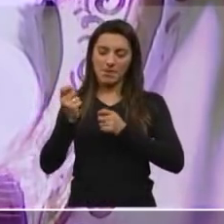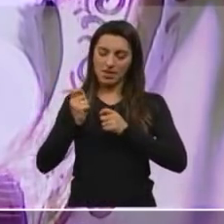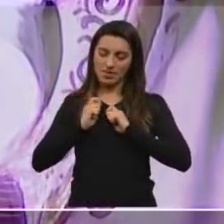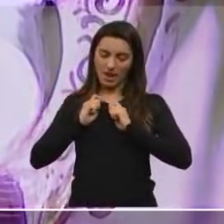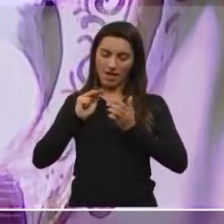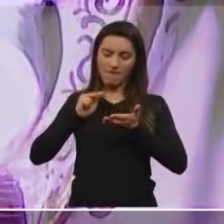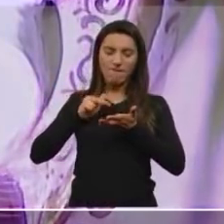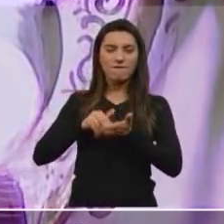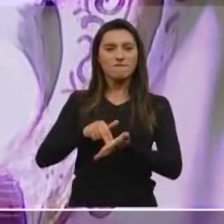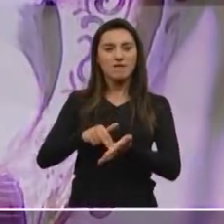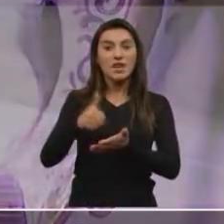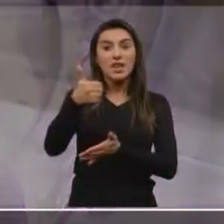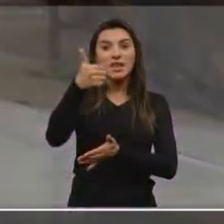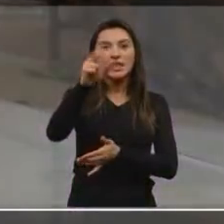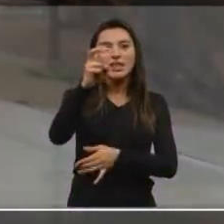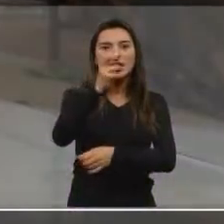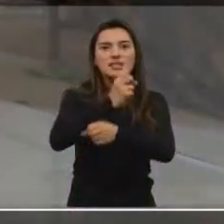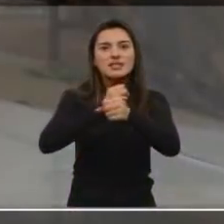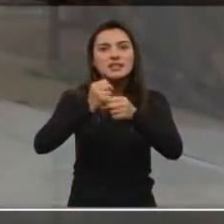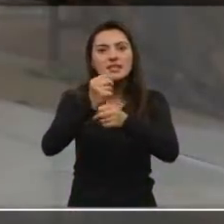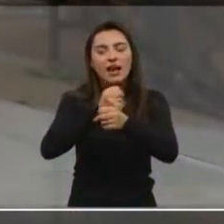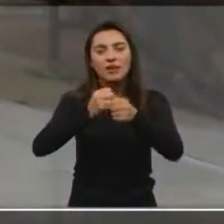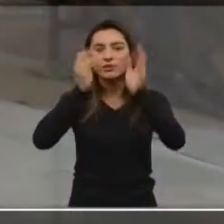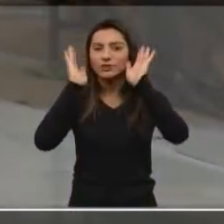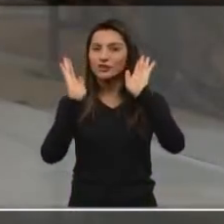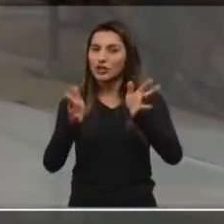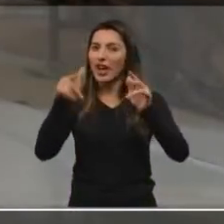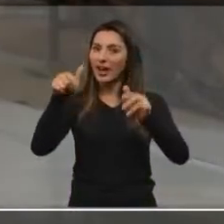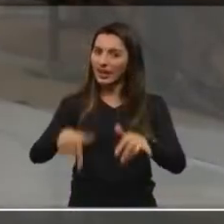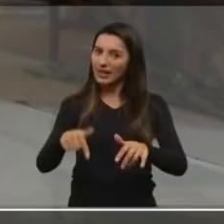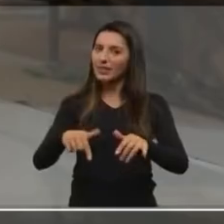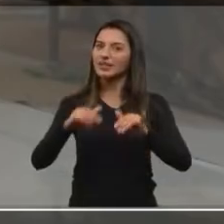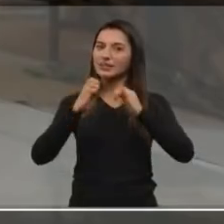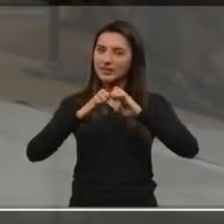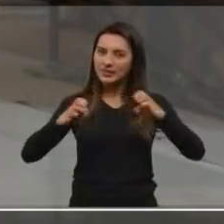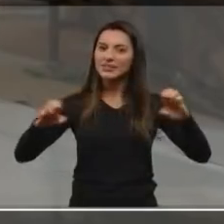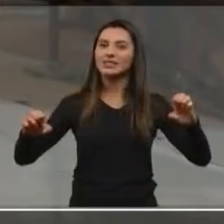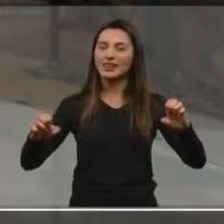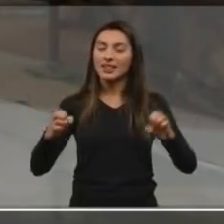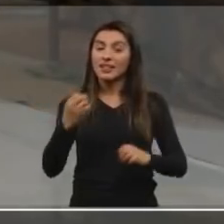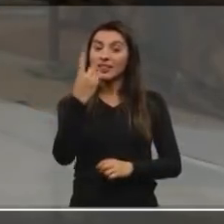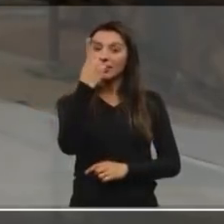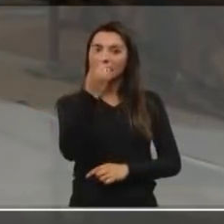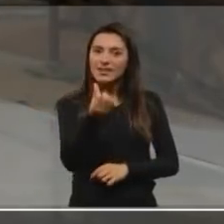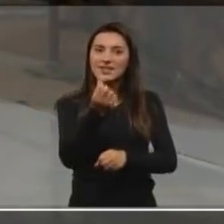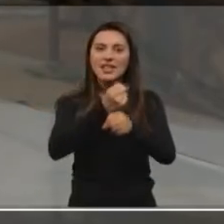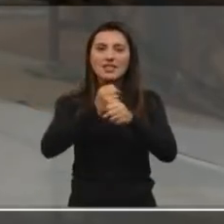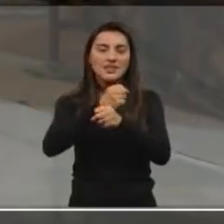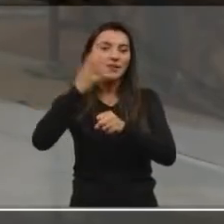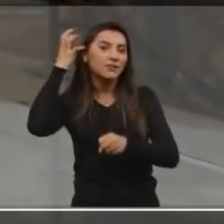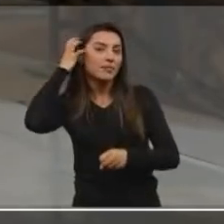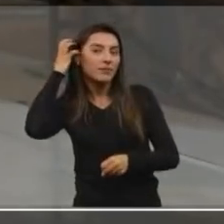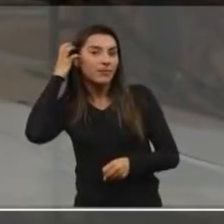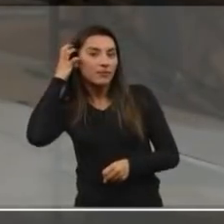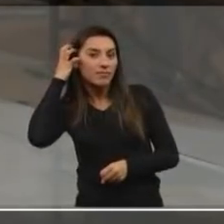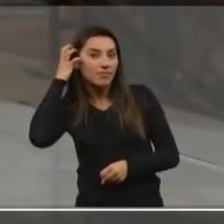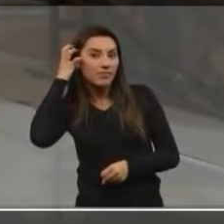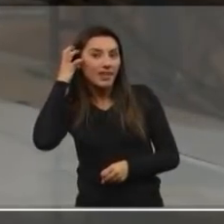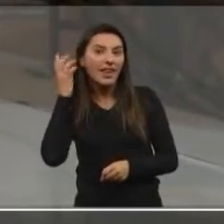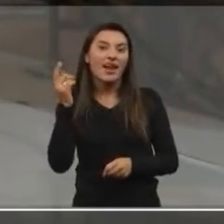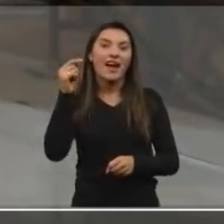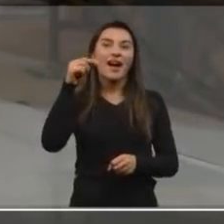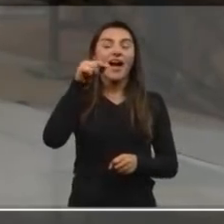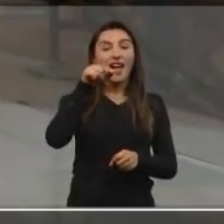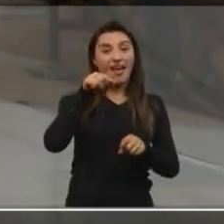a 15 anos nesta obra evangelizar é preciso estou 16 no rádio 25 de padre ela é